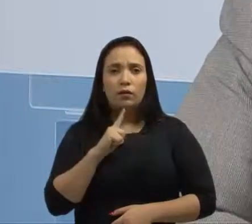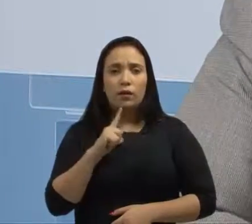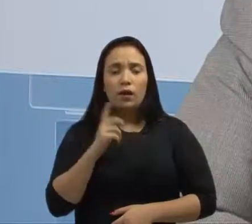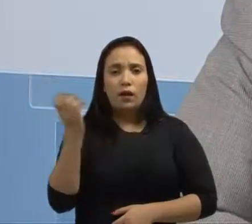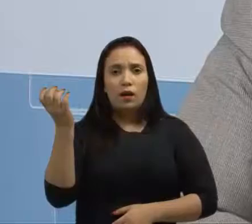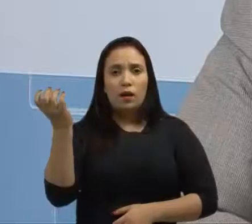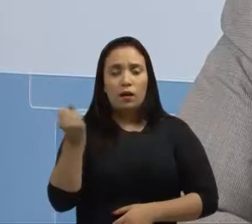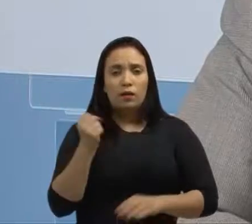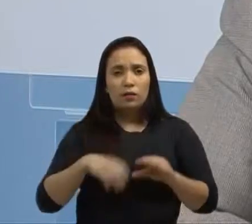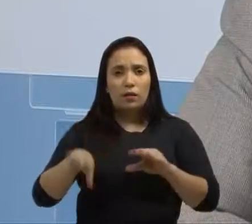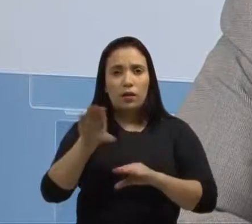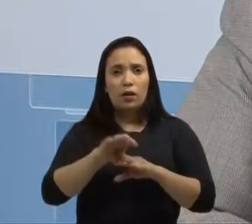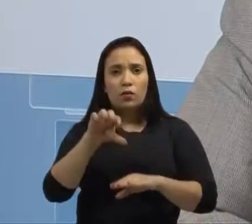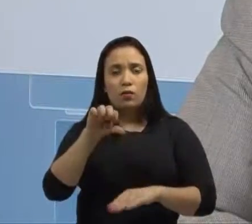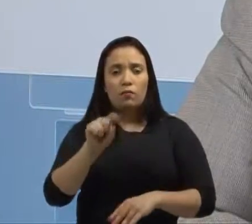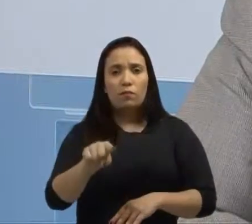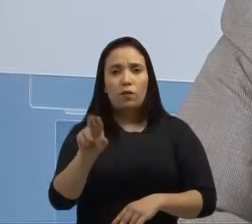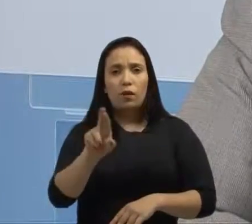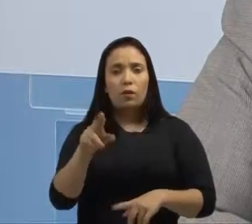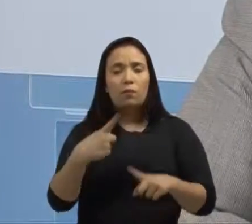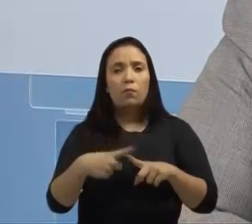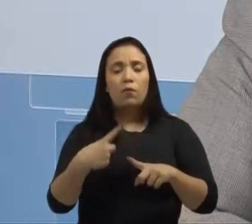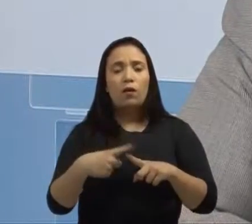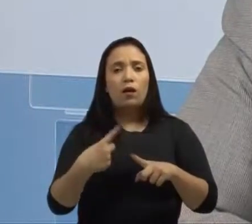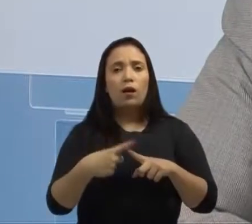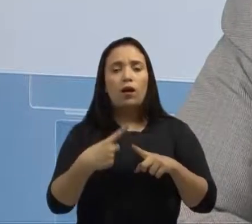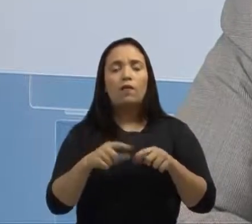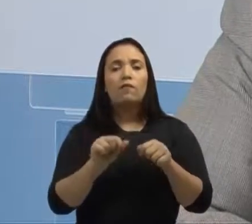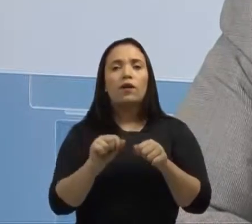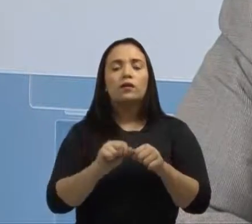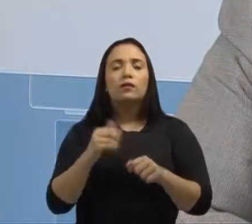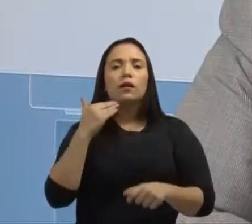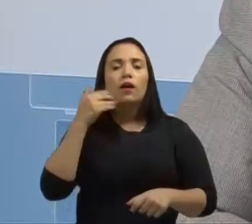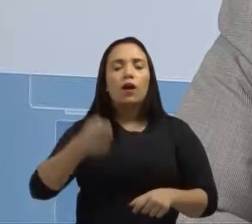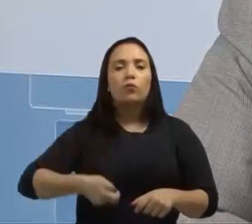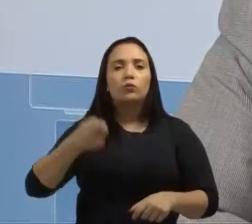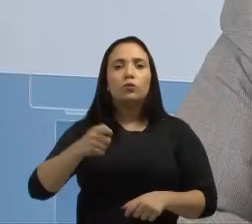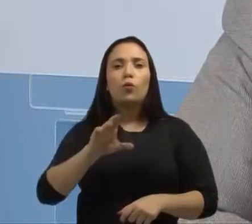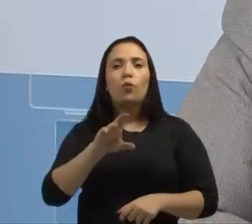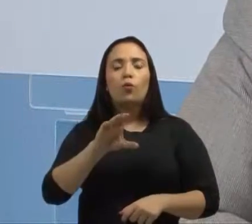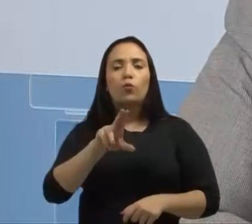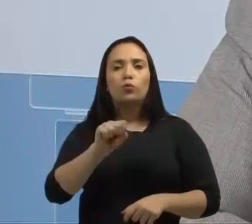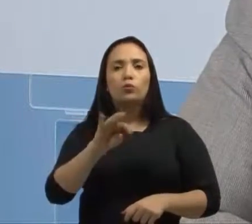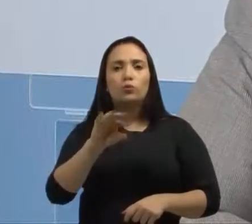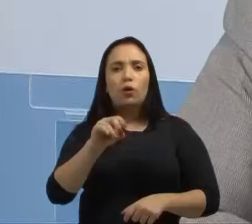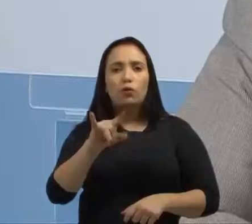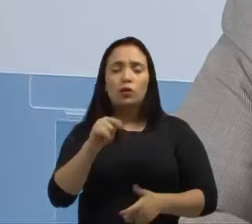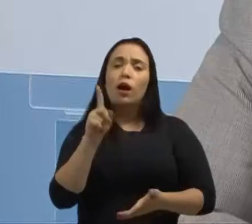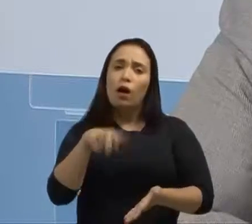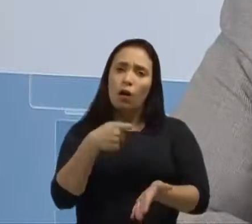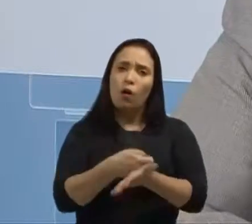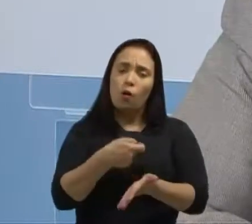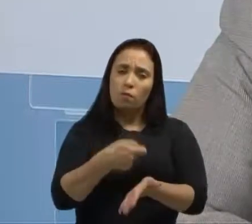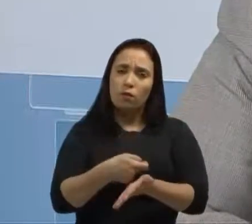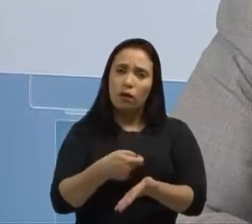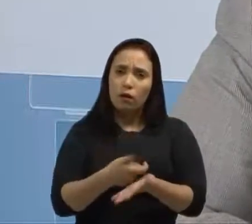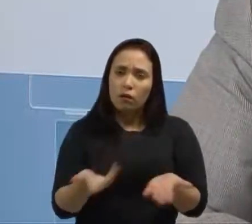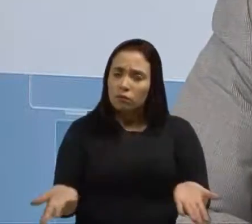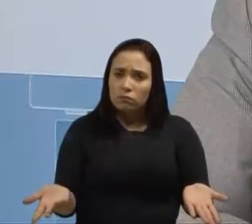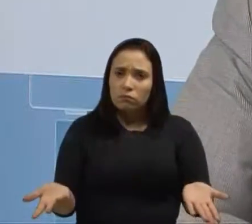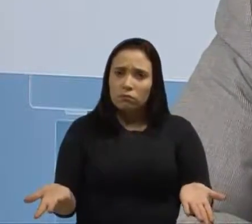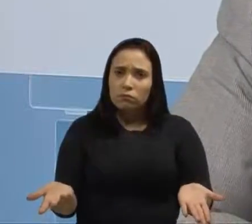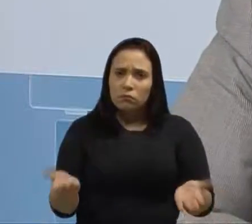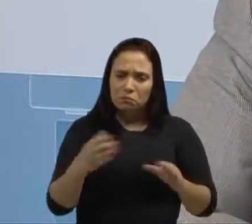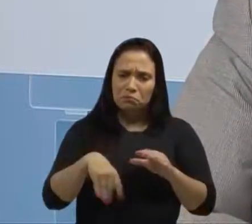R$9 mil a mais porque eles fazem audiência de custódia. Como se a audiência de custódia não fosse função de juiz. Tem